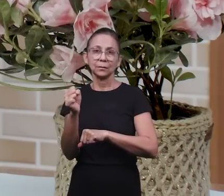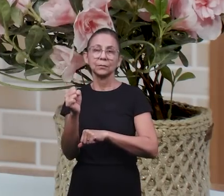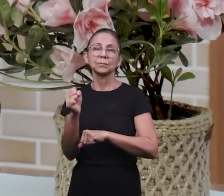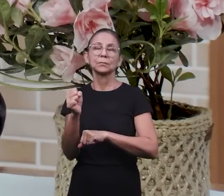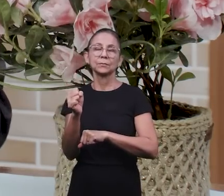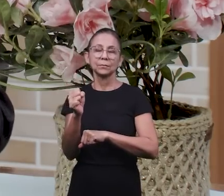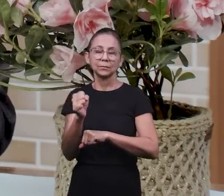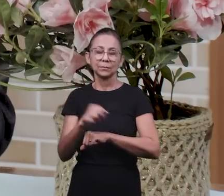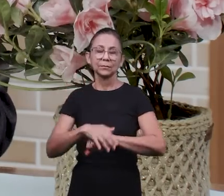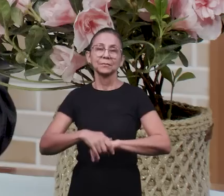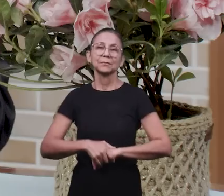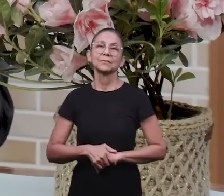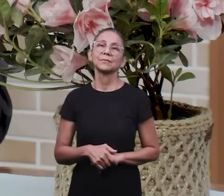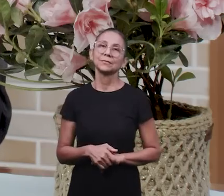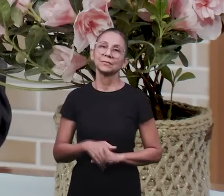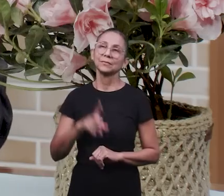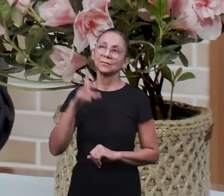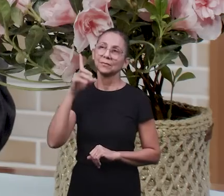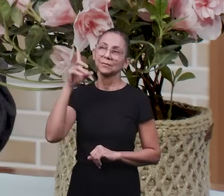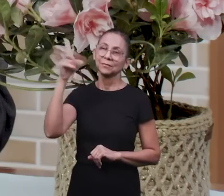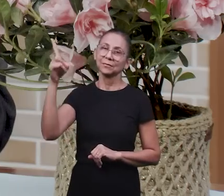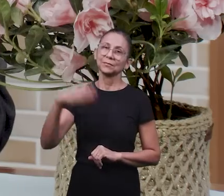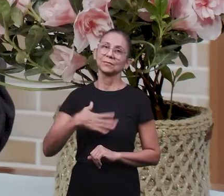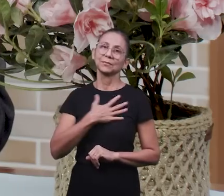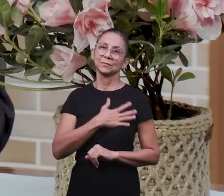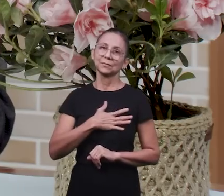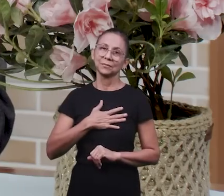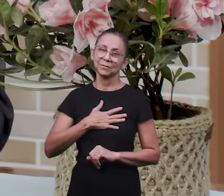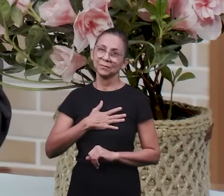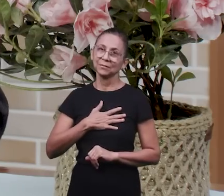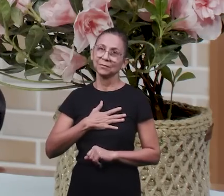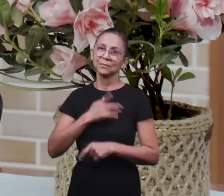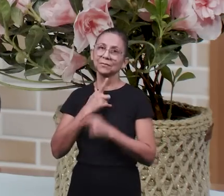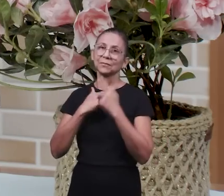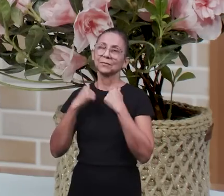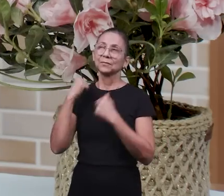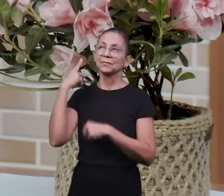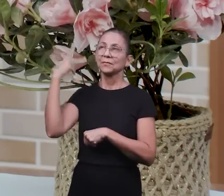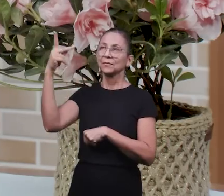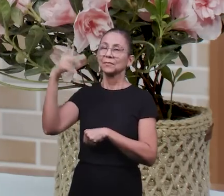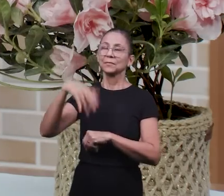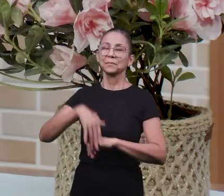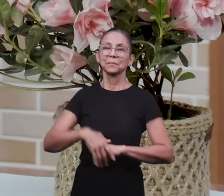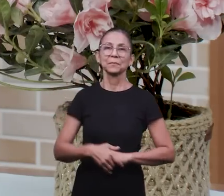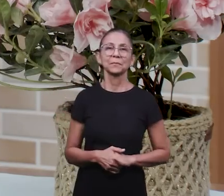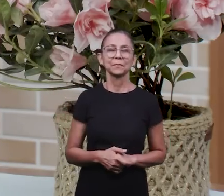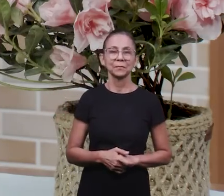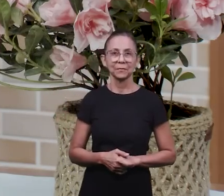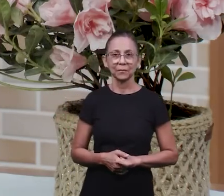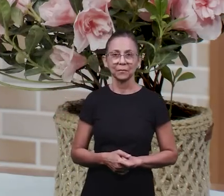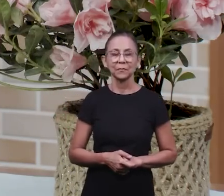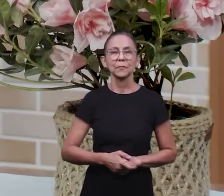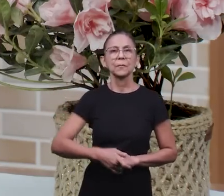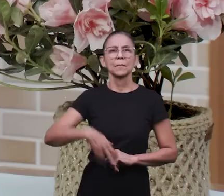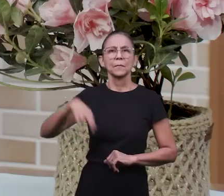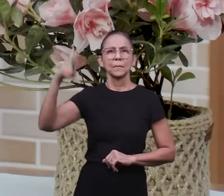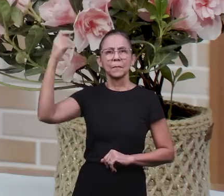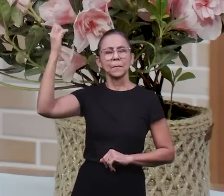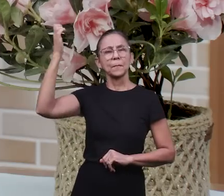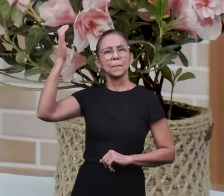modelo dado pelo Senhor é o que agrada ao Senhor. E Deus sempre declara, ou seja,